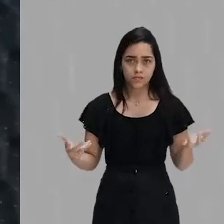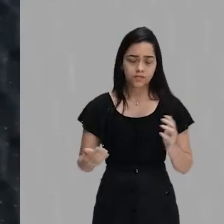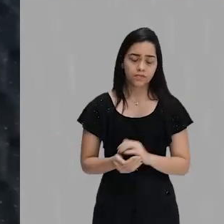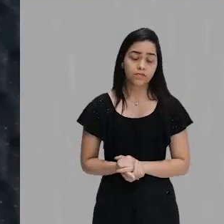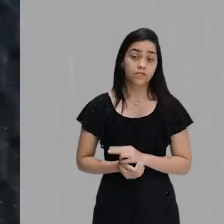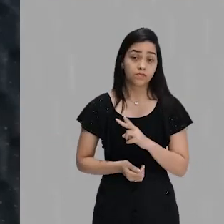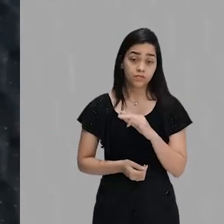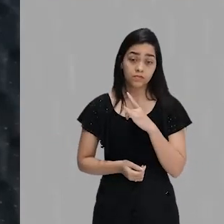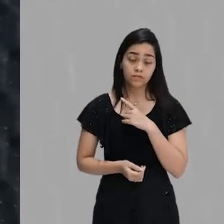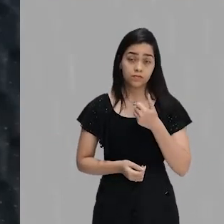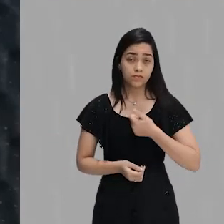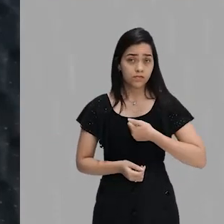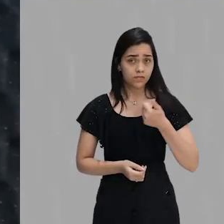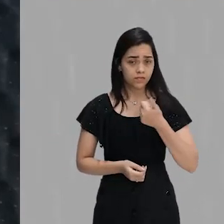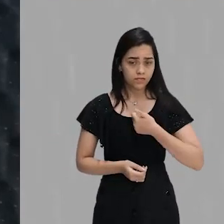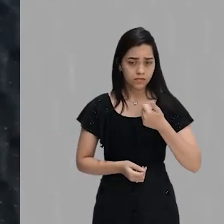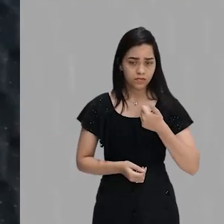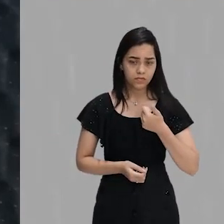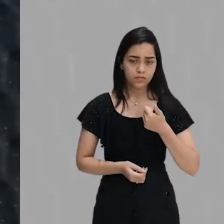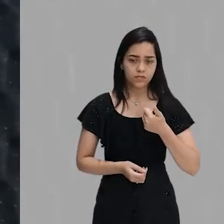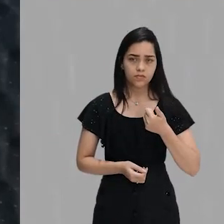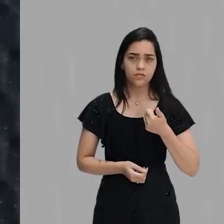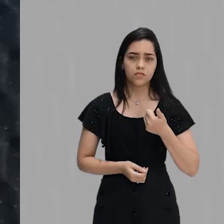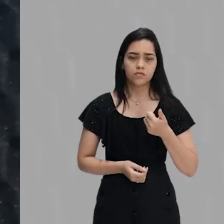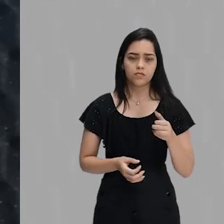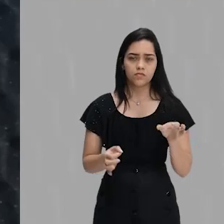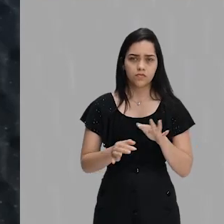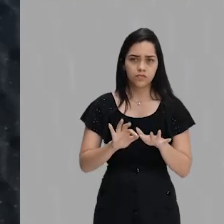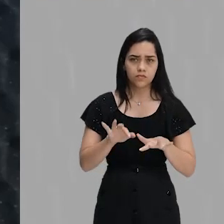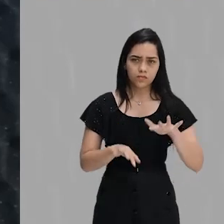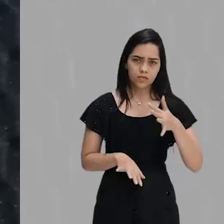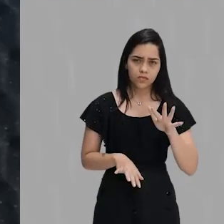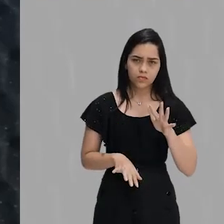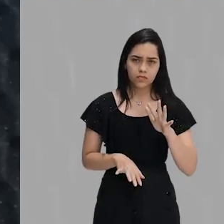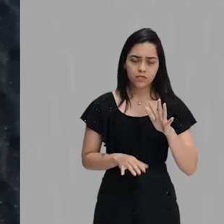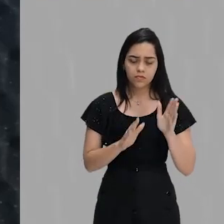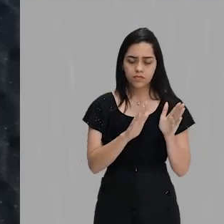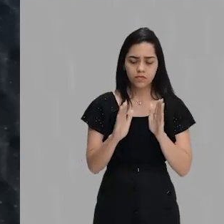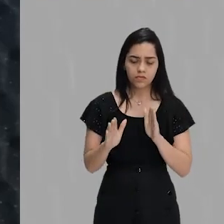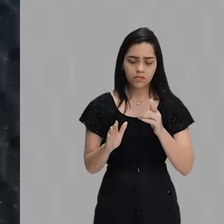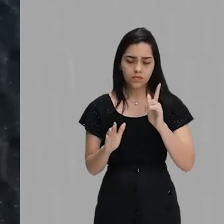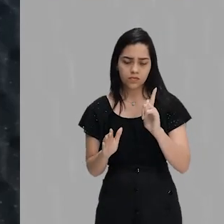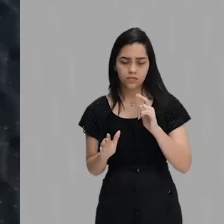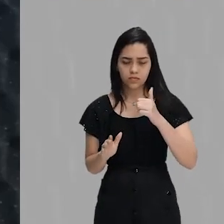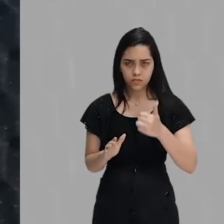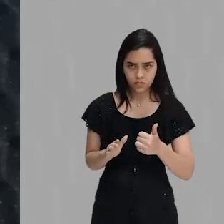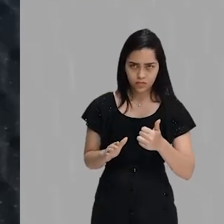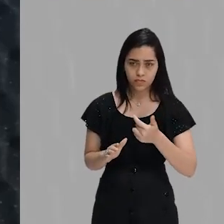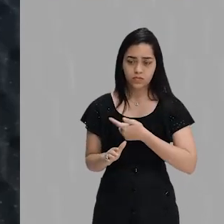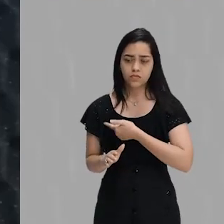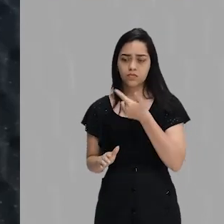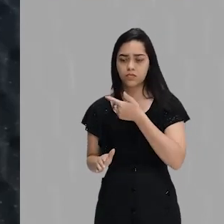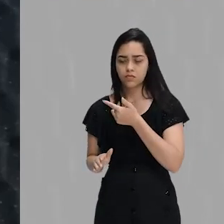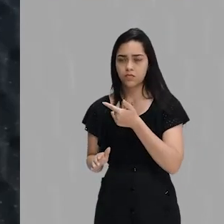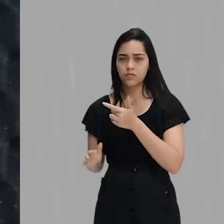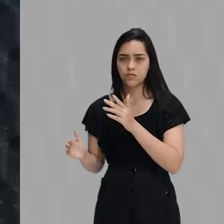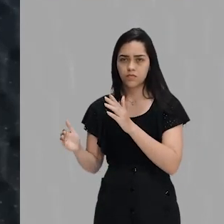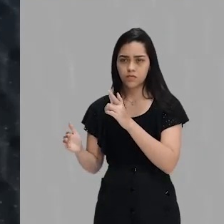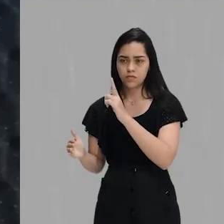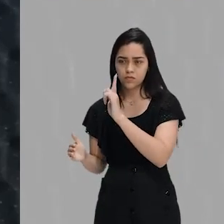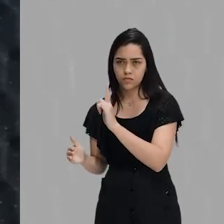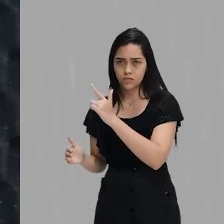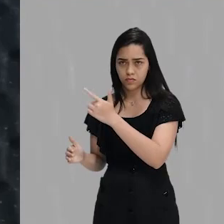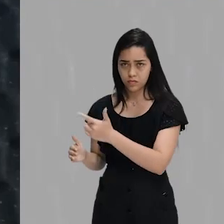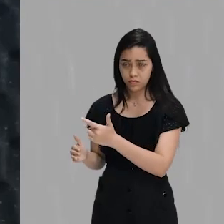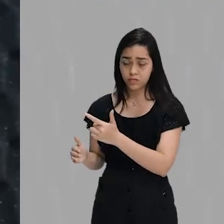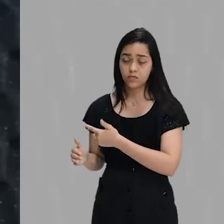Nós vamos ter o primeiro ponto de checagem no finalzinho aqui da fase G1, o segundo ponto de checagem no finalzinho da fase